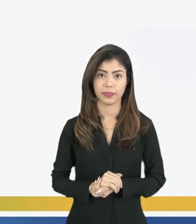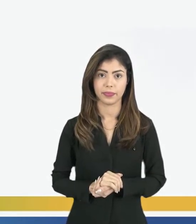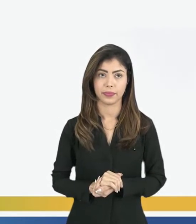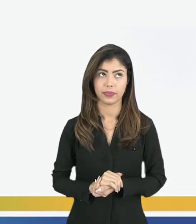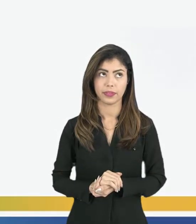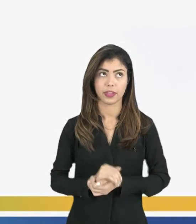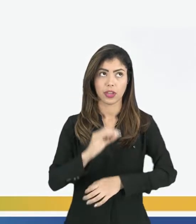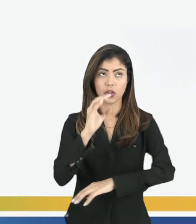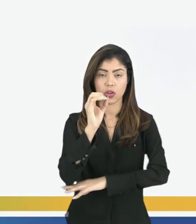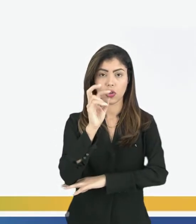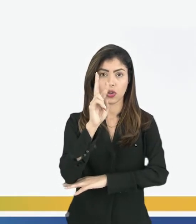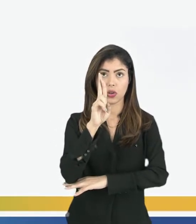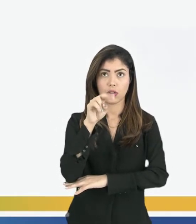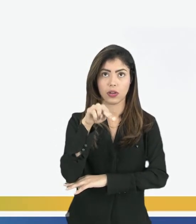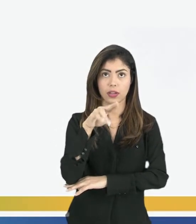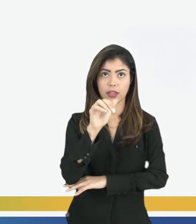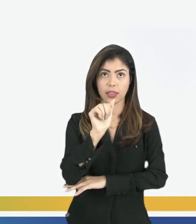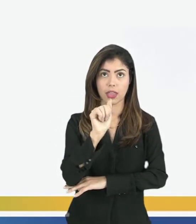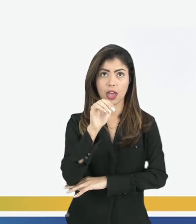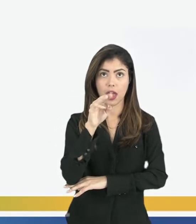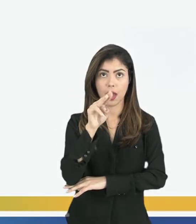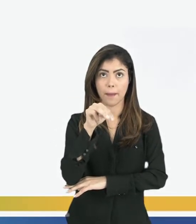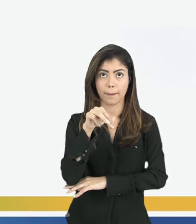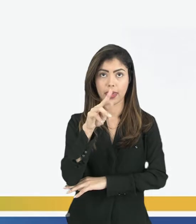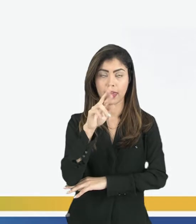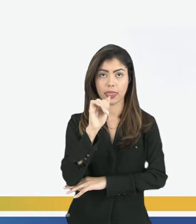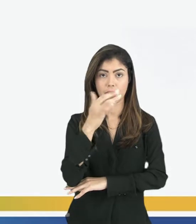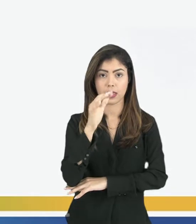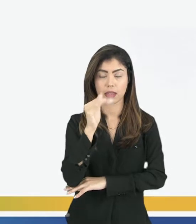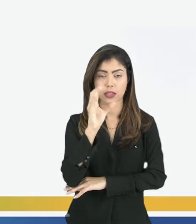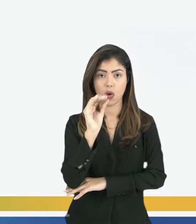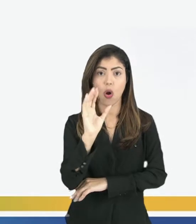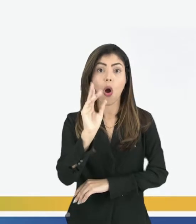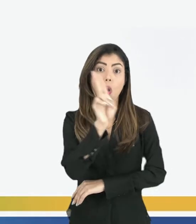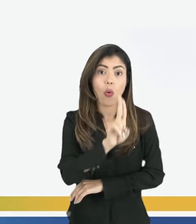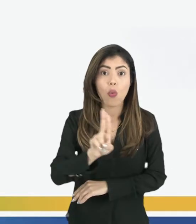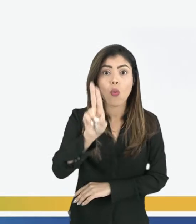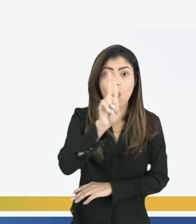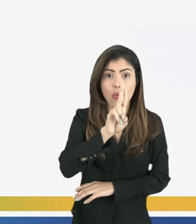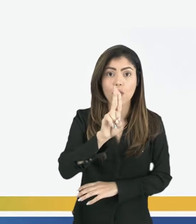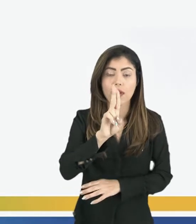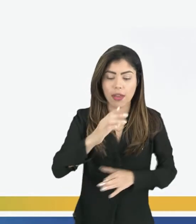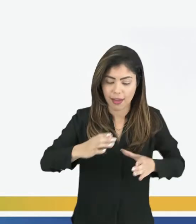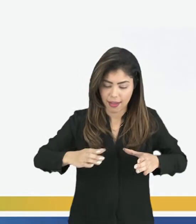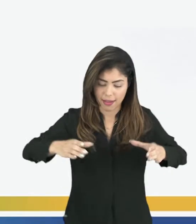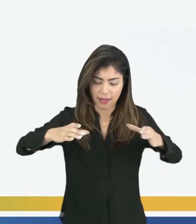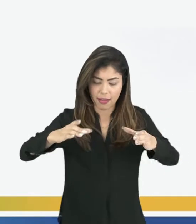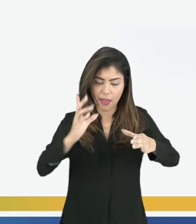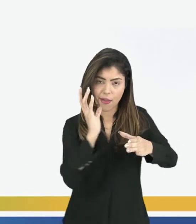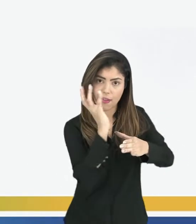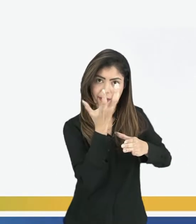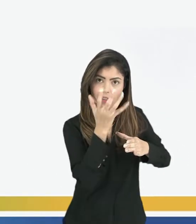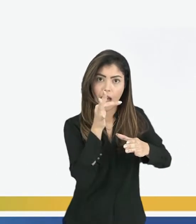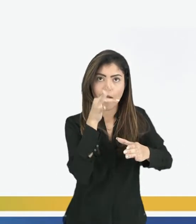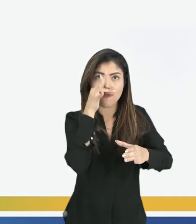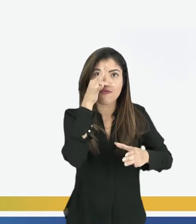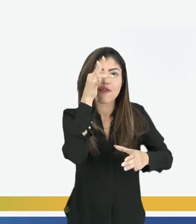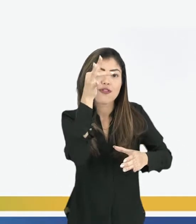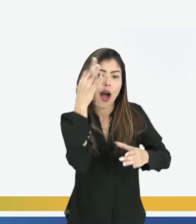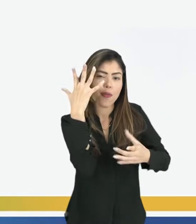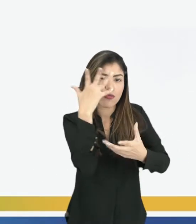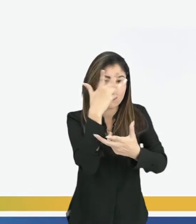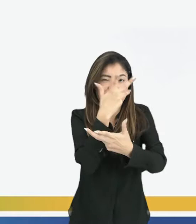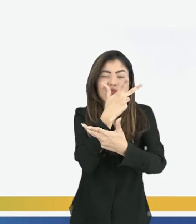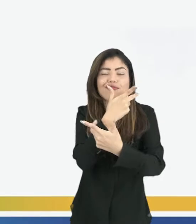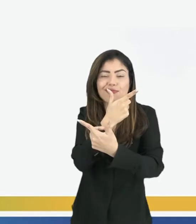para ornamentação. Muita gente utiliza a planta, cultiva as plantas em casa para deixar o